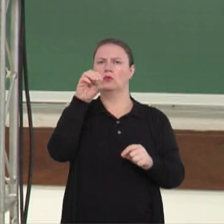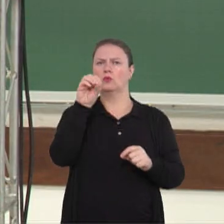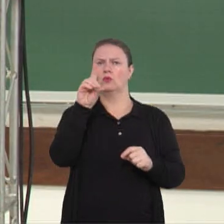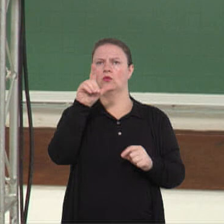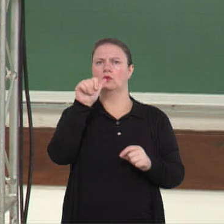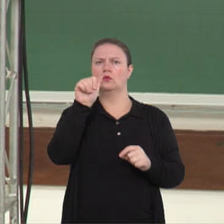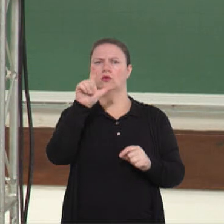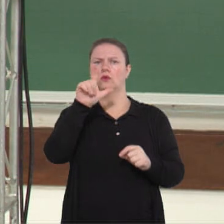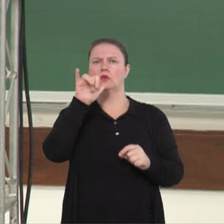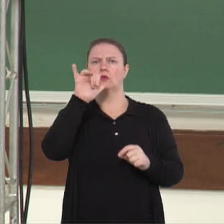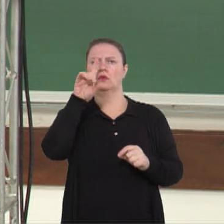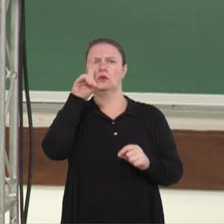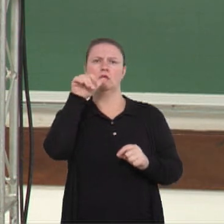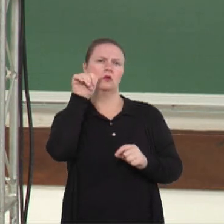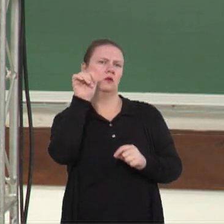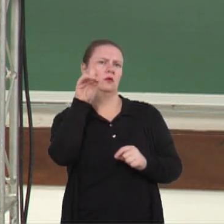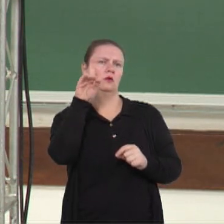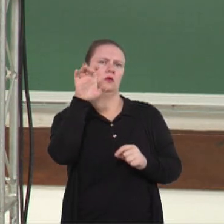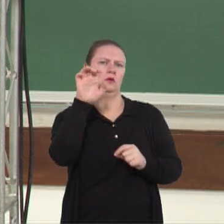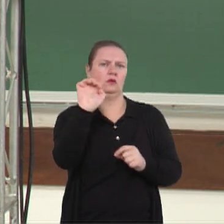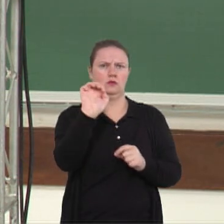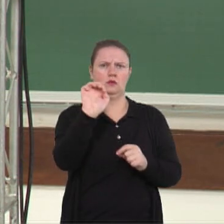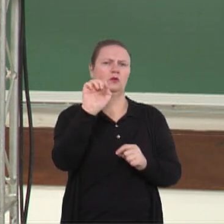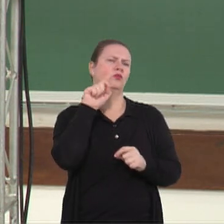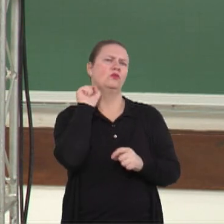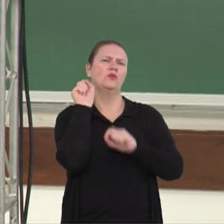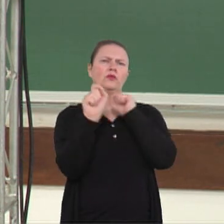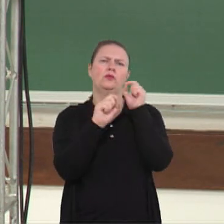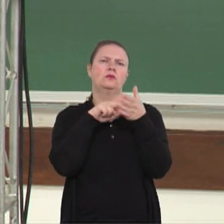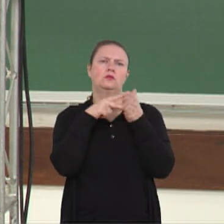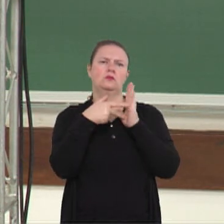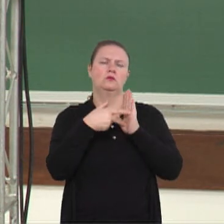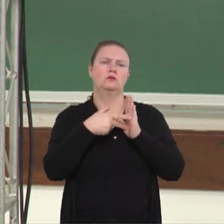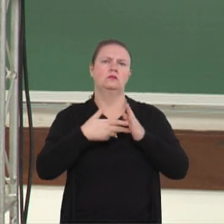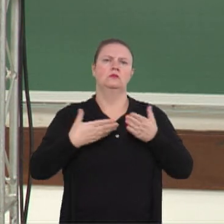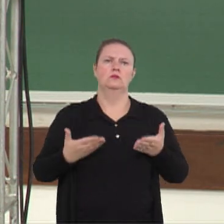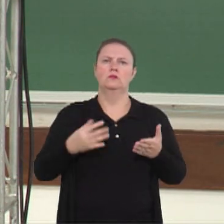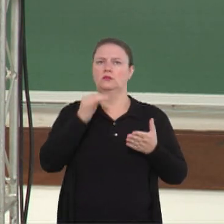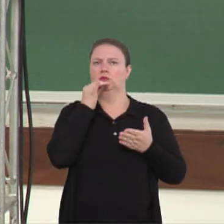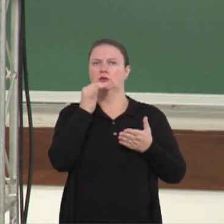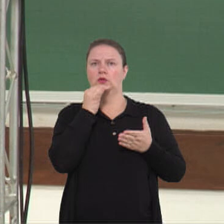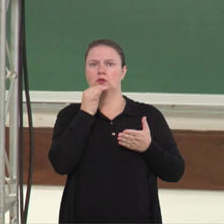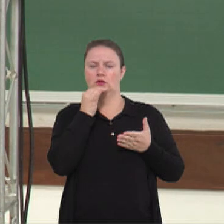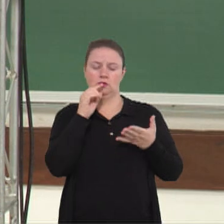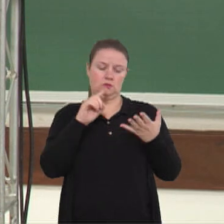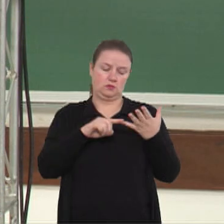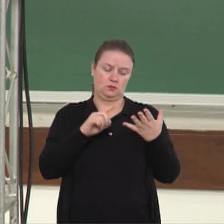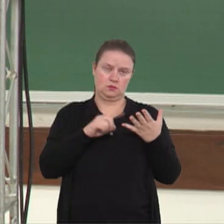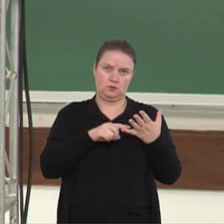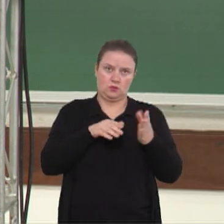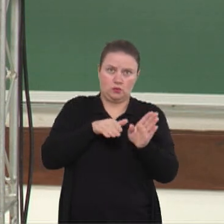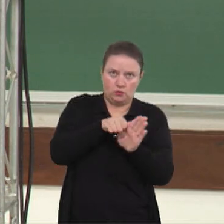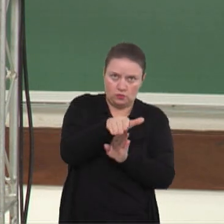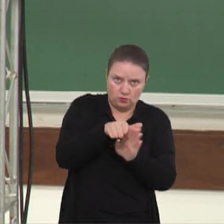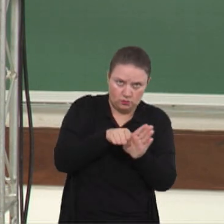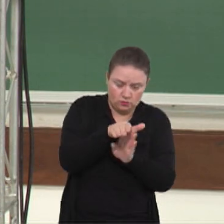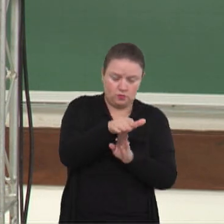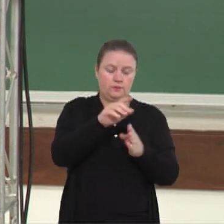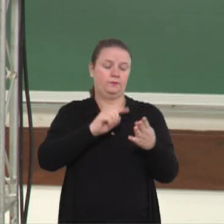próprio nome propõe o que que eu quero dizer modalidade por exemplo de verbos que indicam conselho